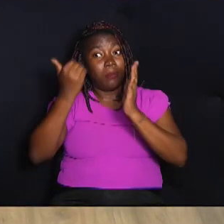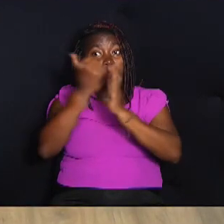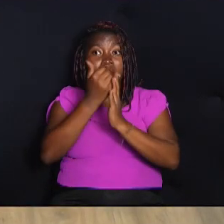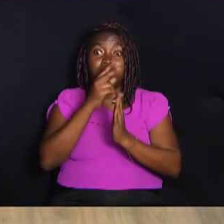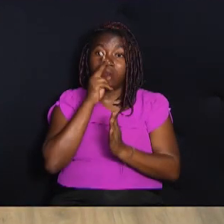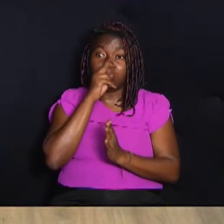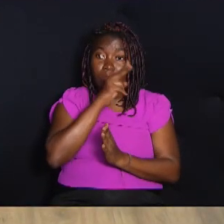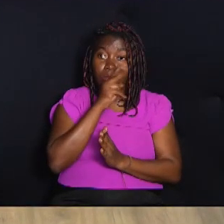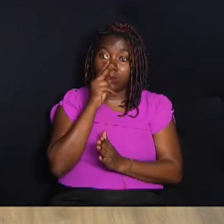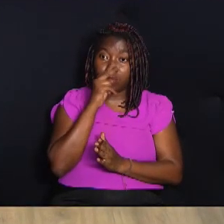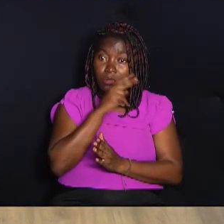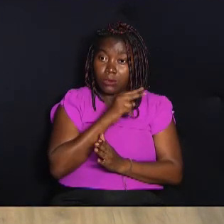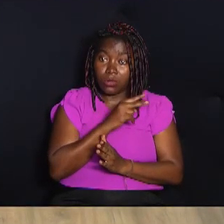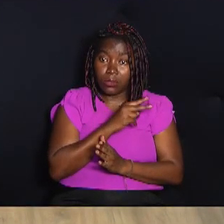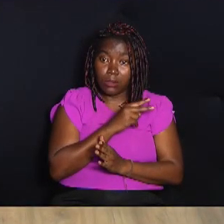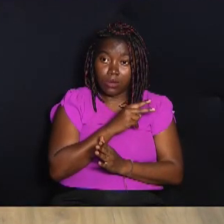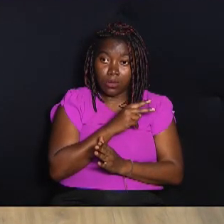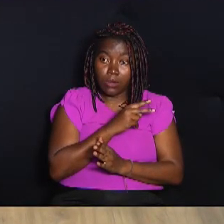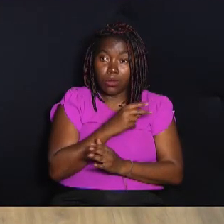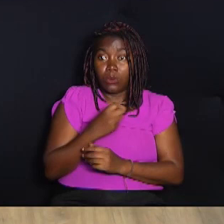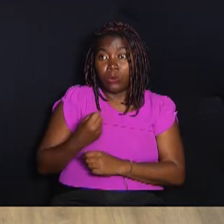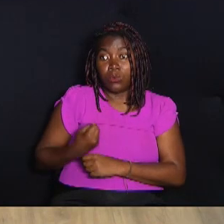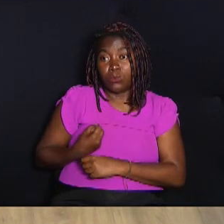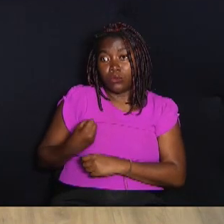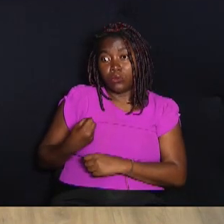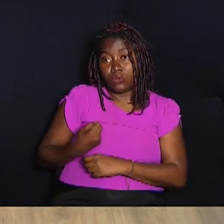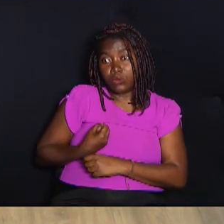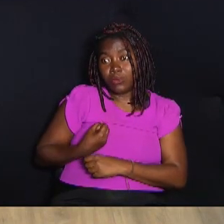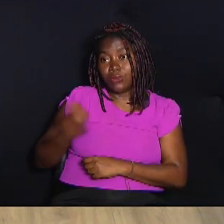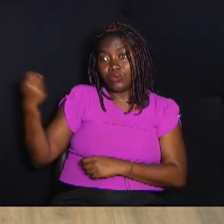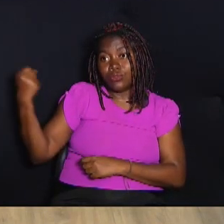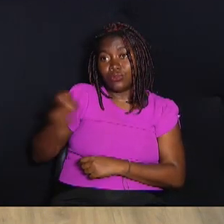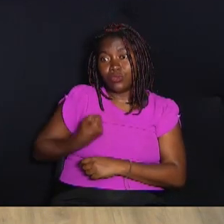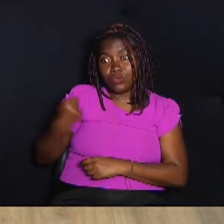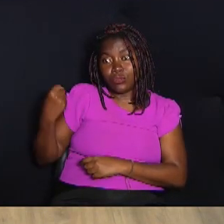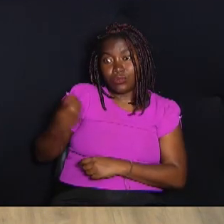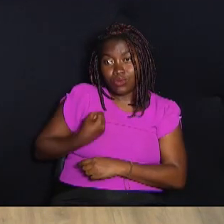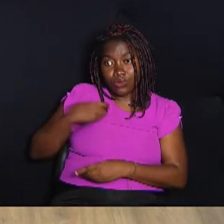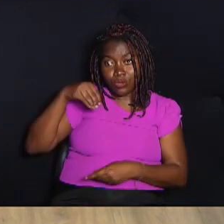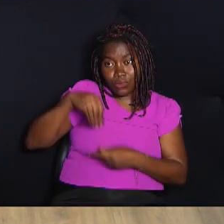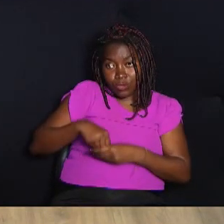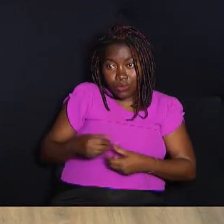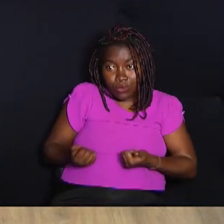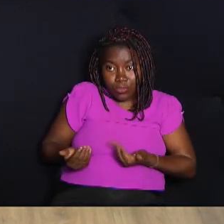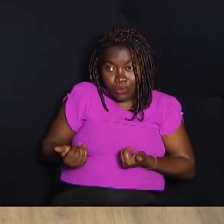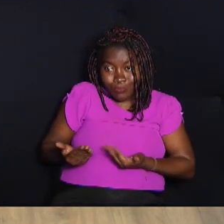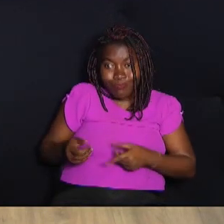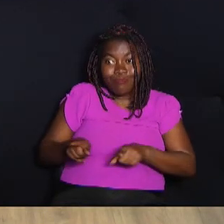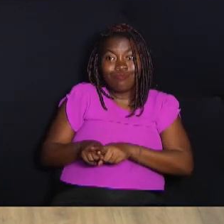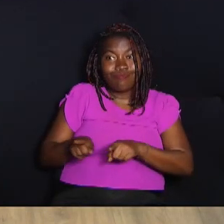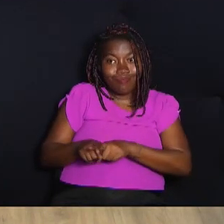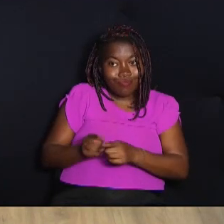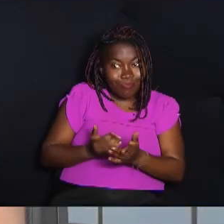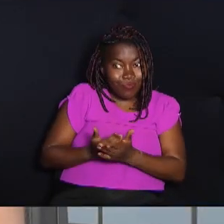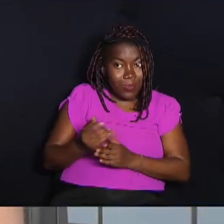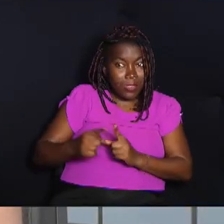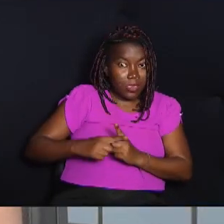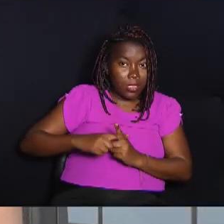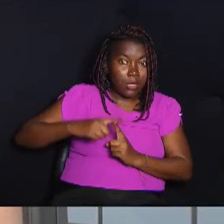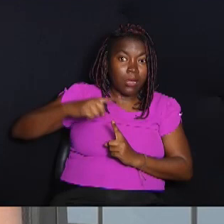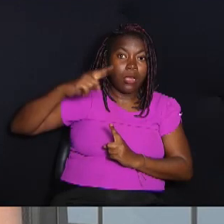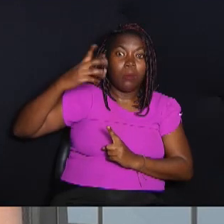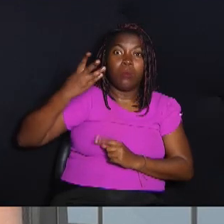grande. O número de suicídios entre os adolescentes também começou a subir